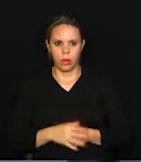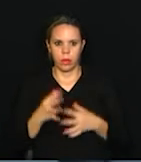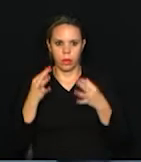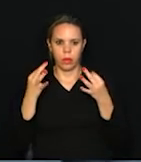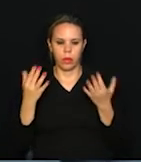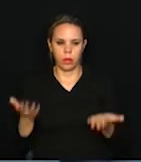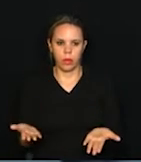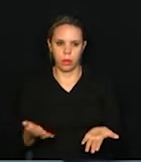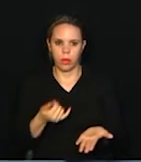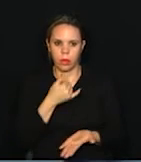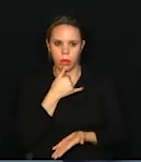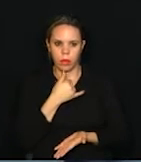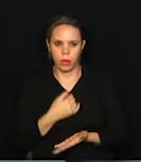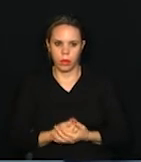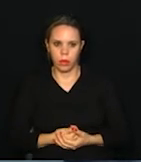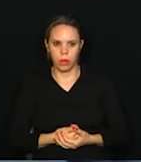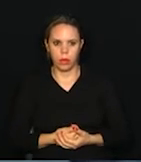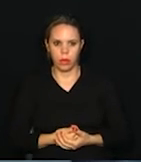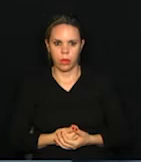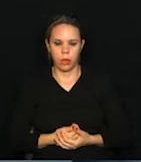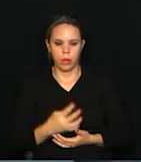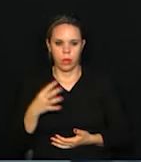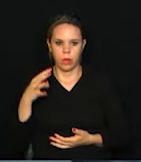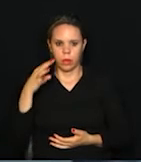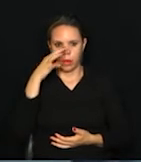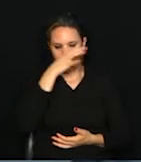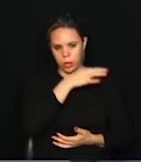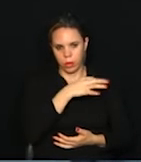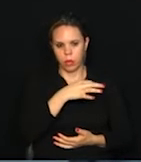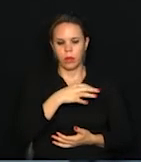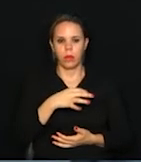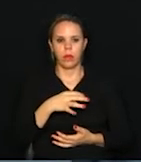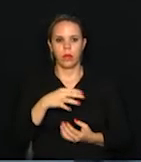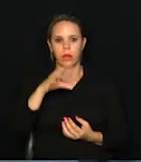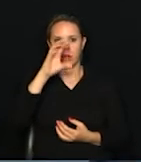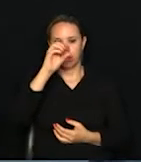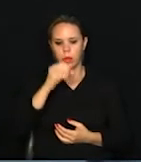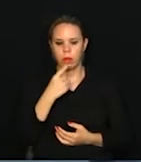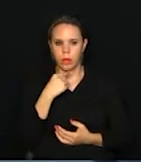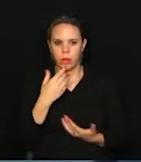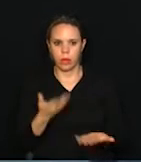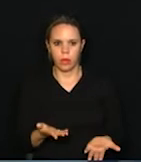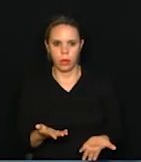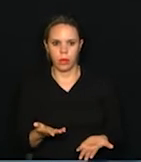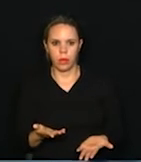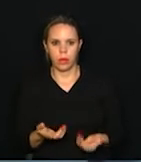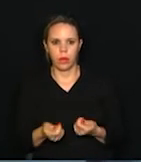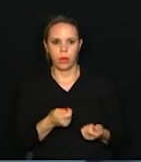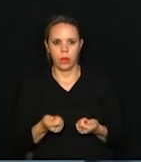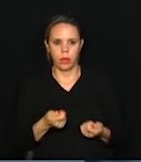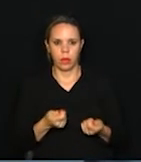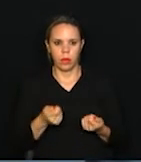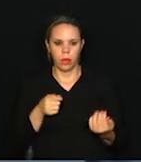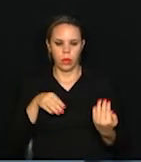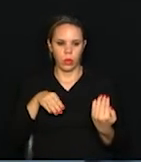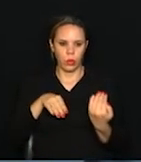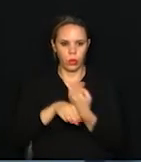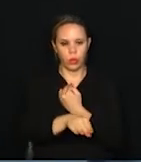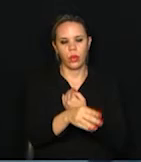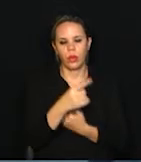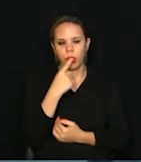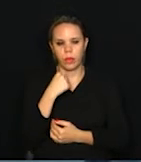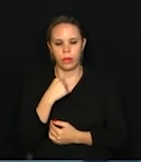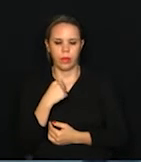observo, infelizmente, o descumprimento e o respeito ao sinal vermelho. Então, este controle de avanço do sinal